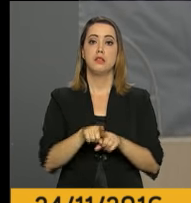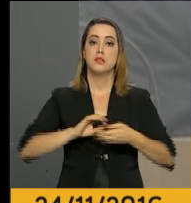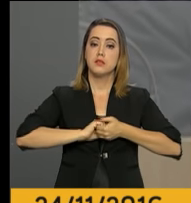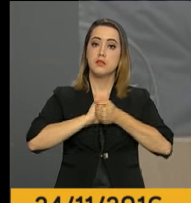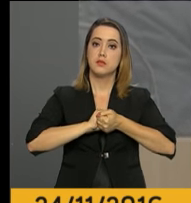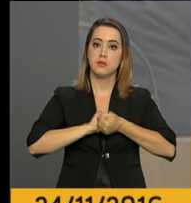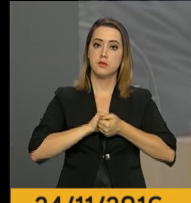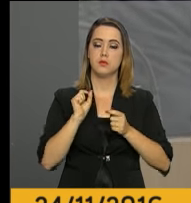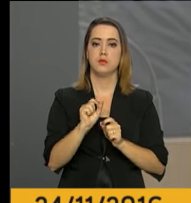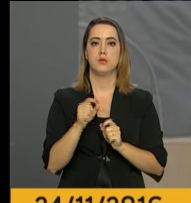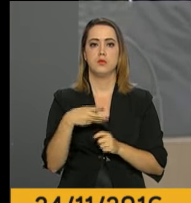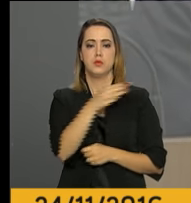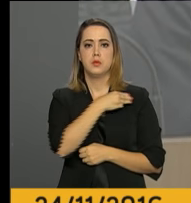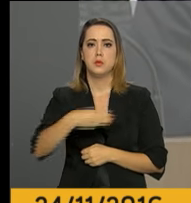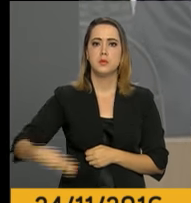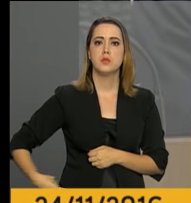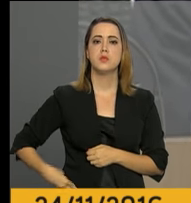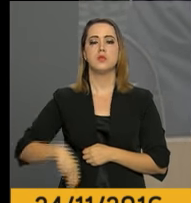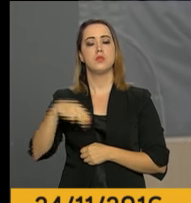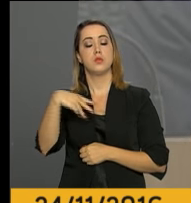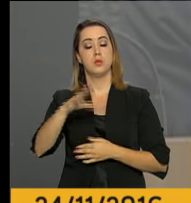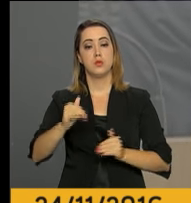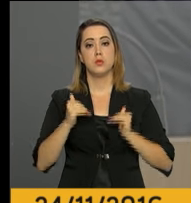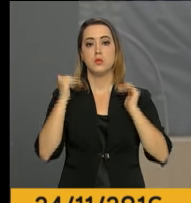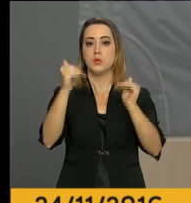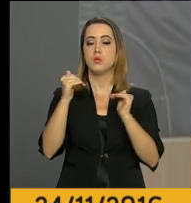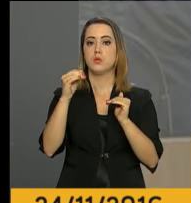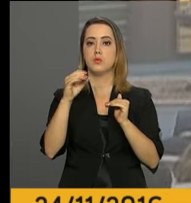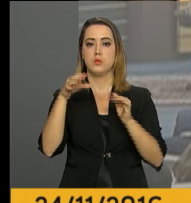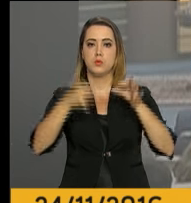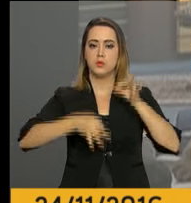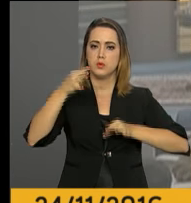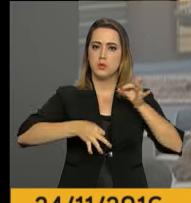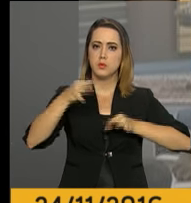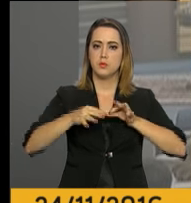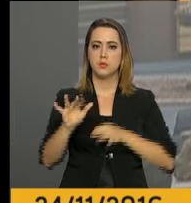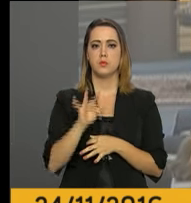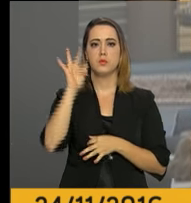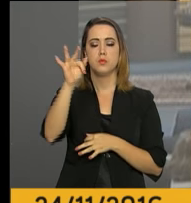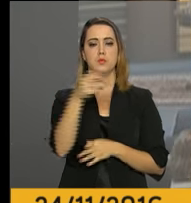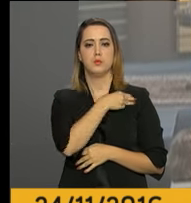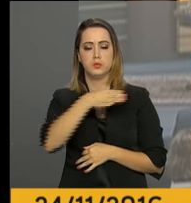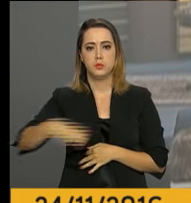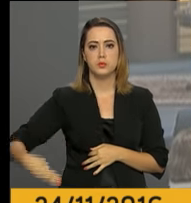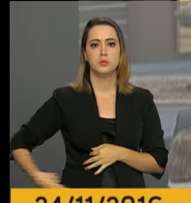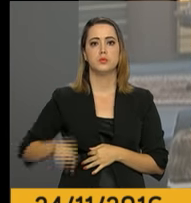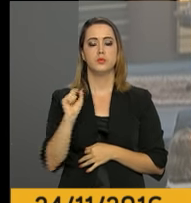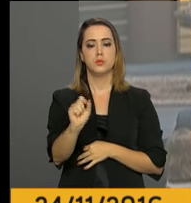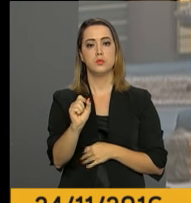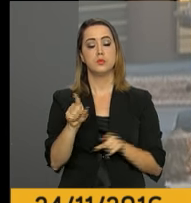cumprimentar o eminente ministro marco Aurélio Melo do Supremo Tribunal Federal o Ministro Alexandre Moraes da justiça e